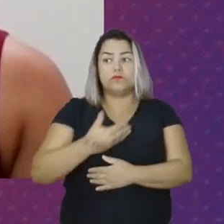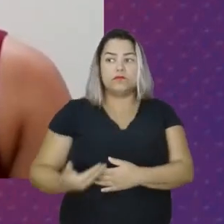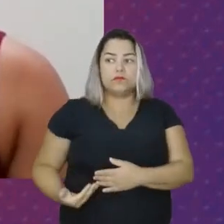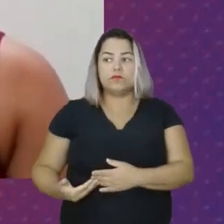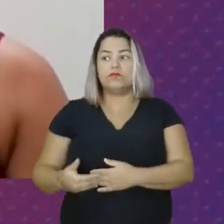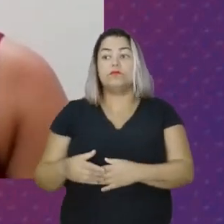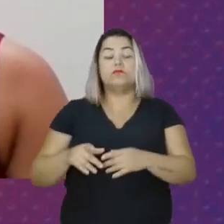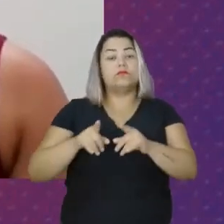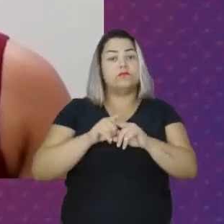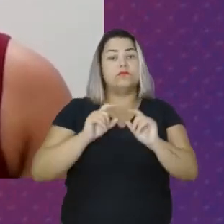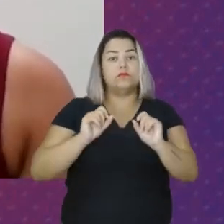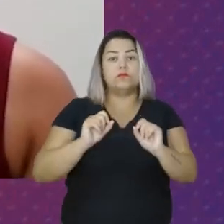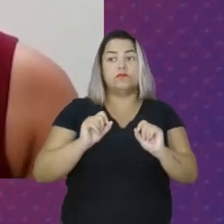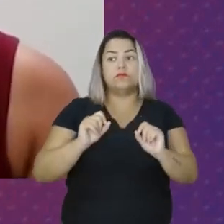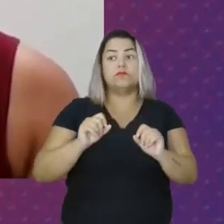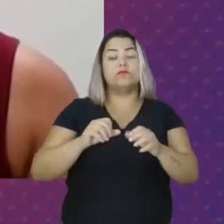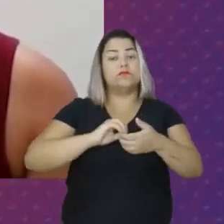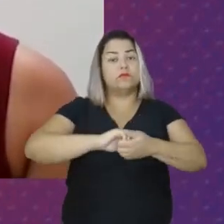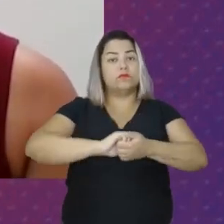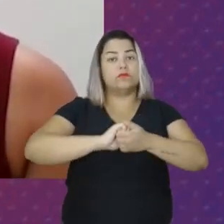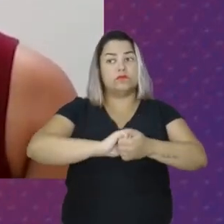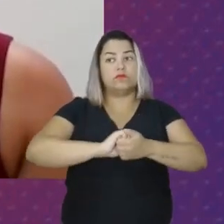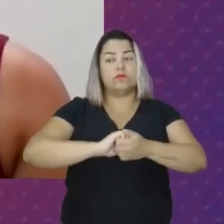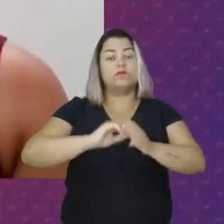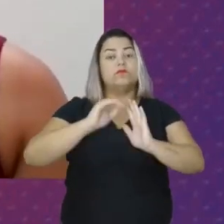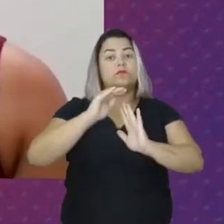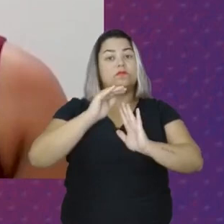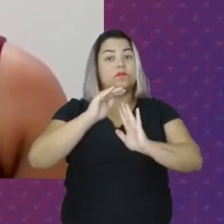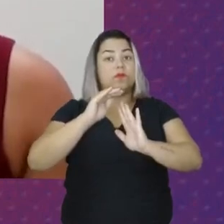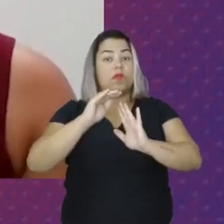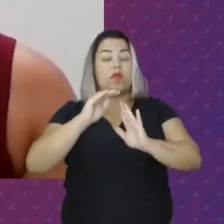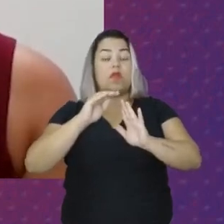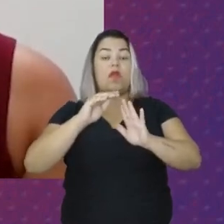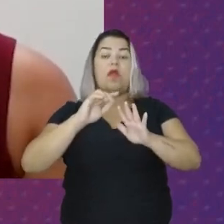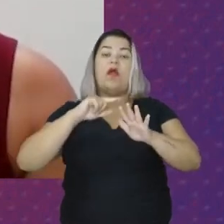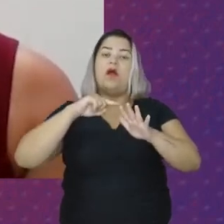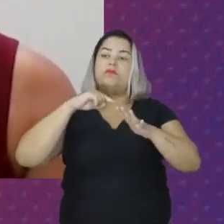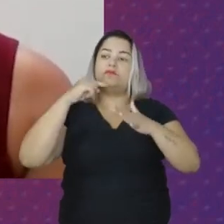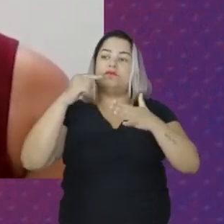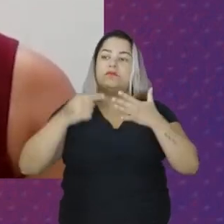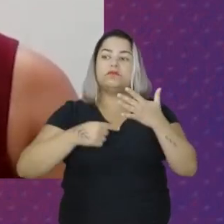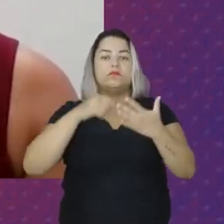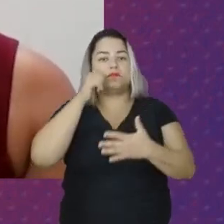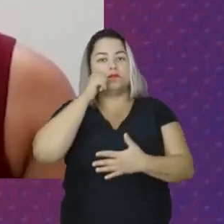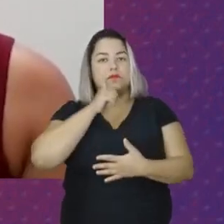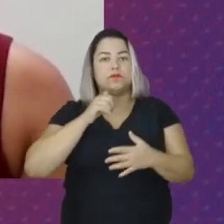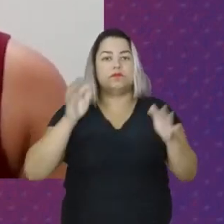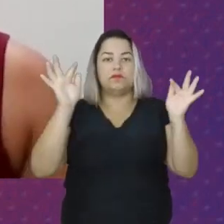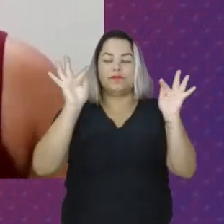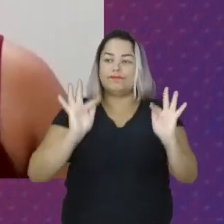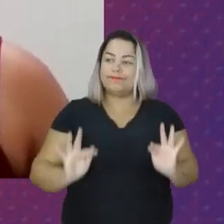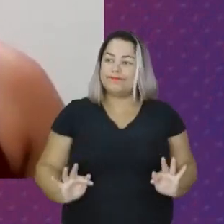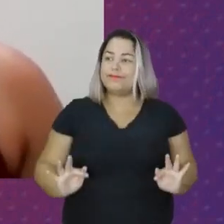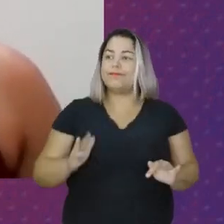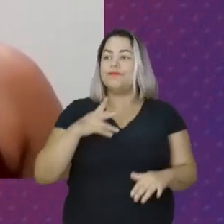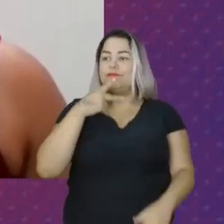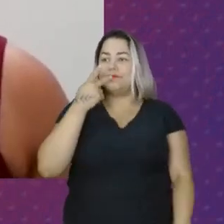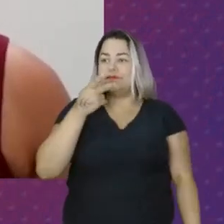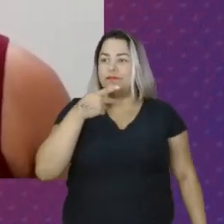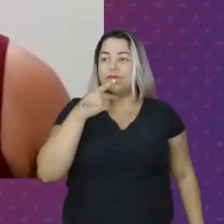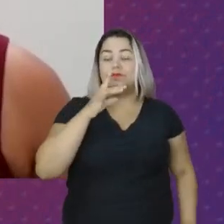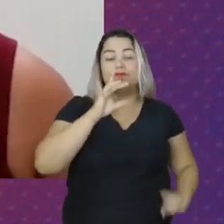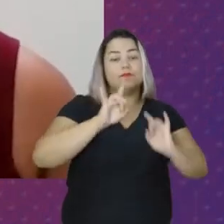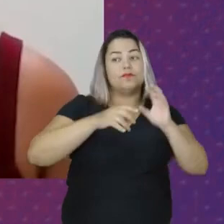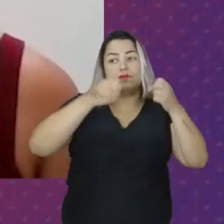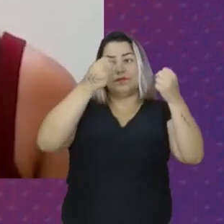Cidadania. Quero saudar o programa Elas por Elas, também é uma felicidade estar aqui falando com vocês, em especial